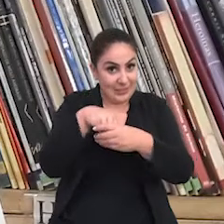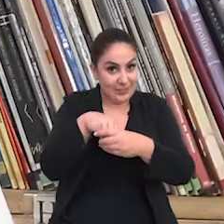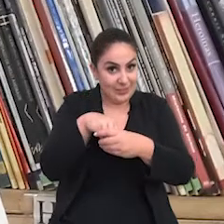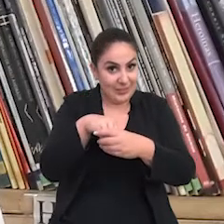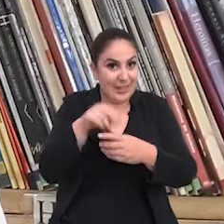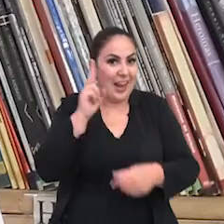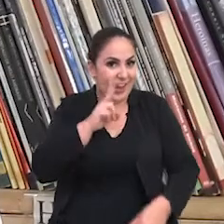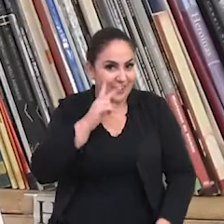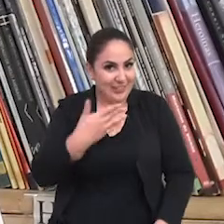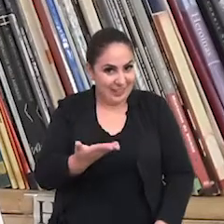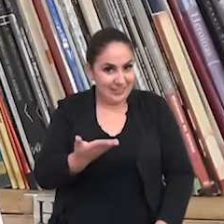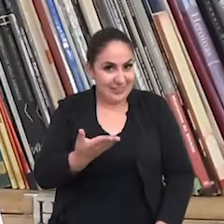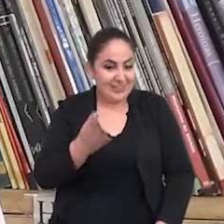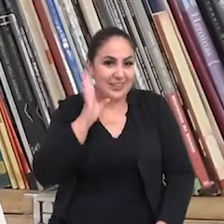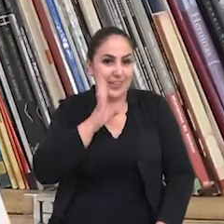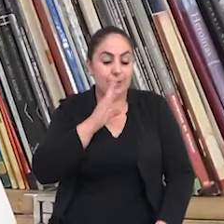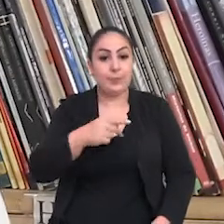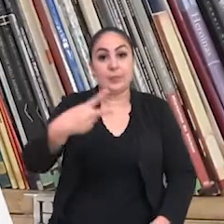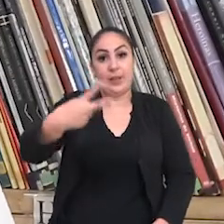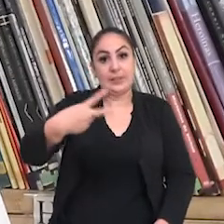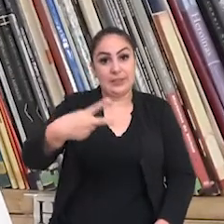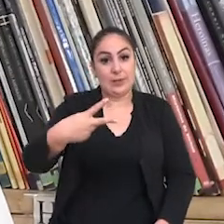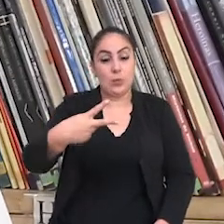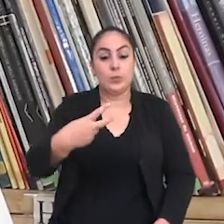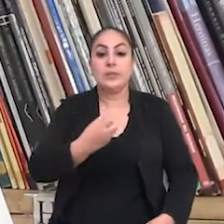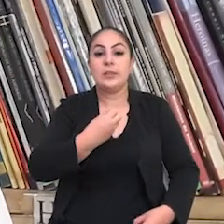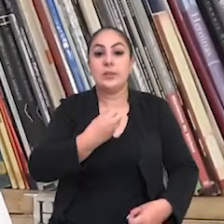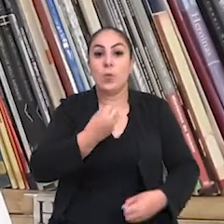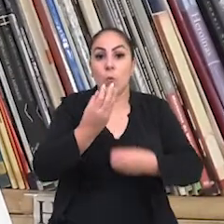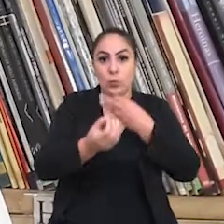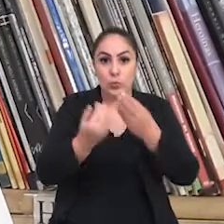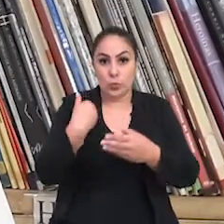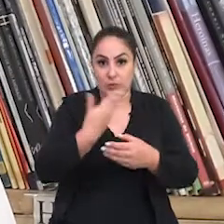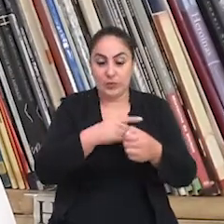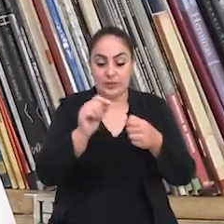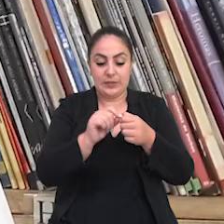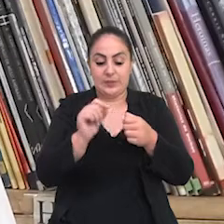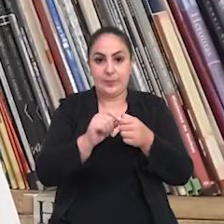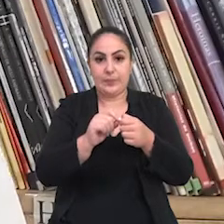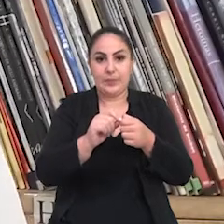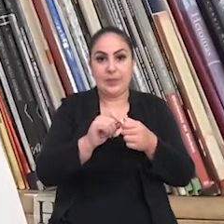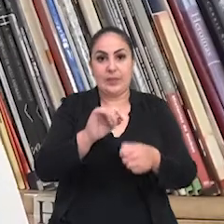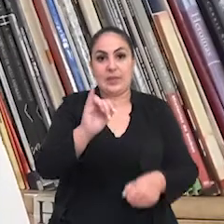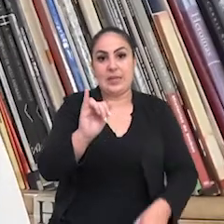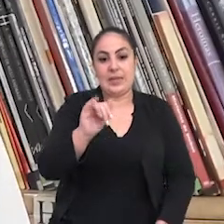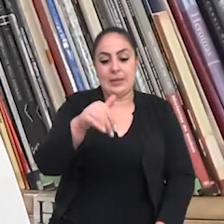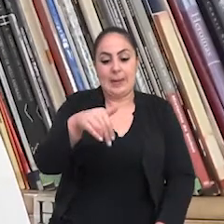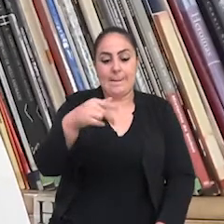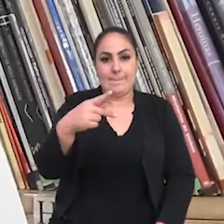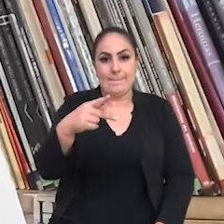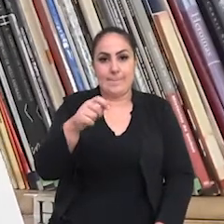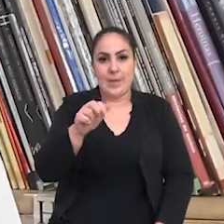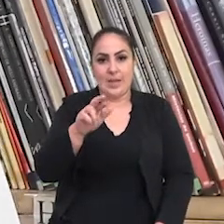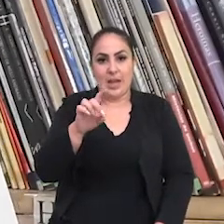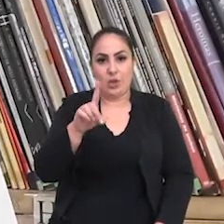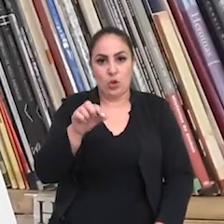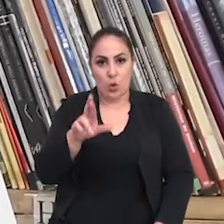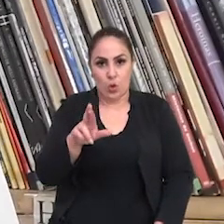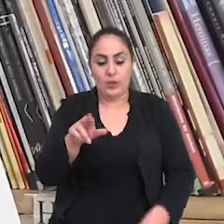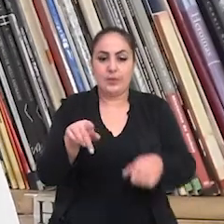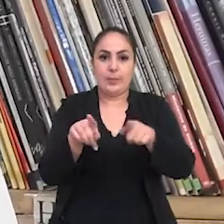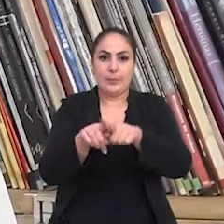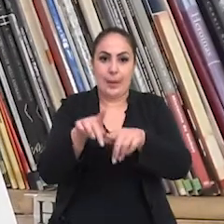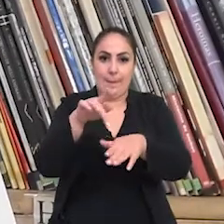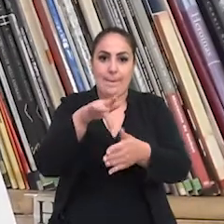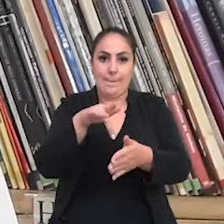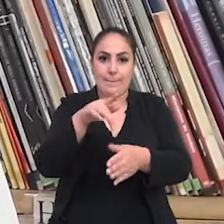dela? Legal, não é? A segunda história que nós vamos contar se chama O Imperador e a Bailarina,